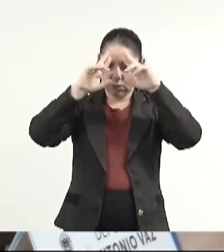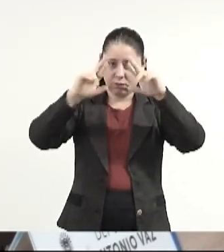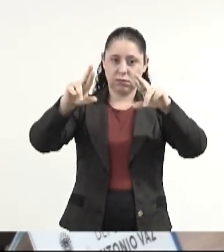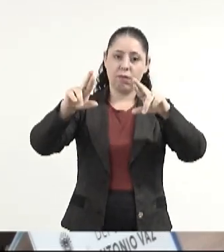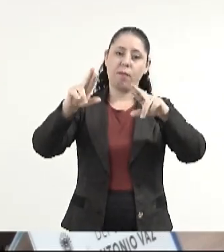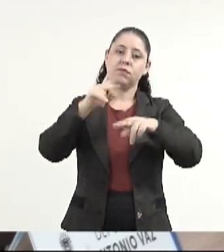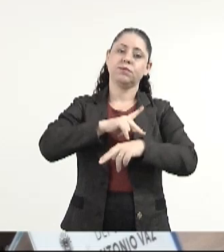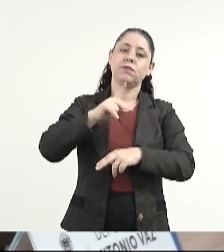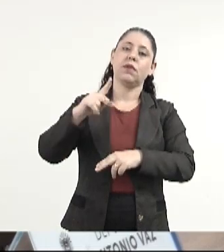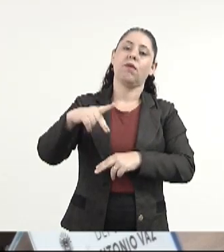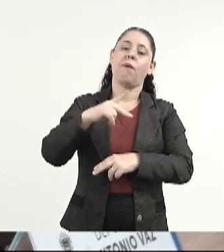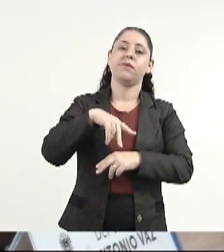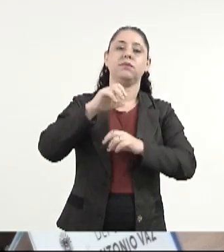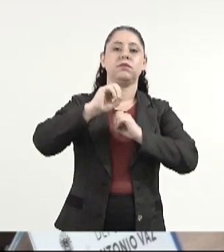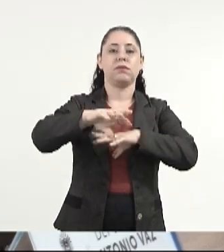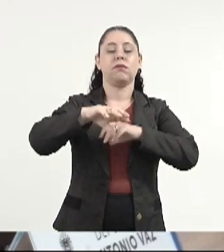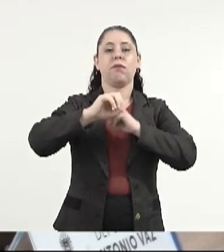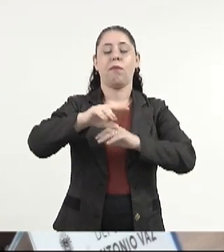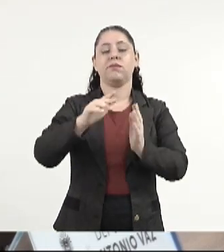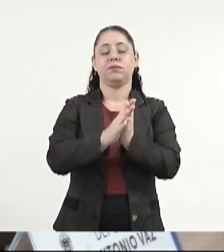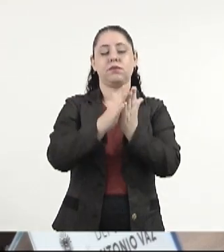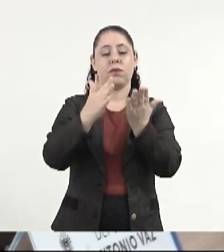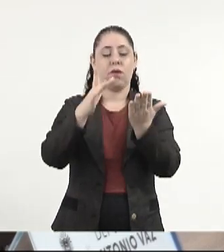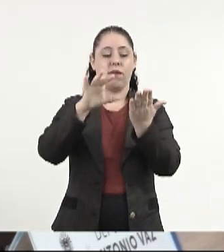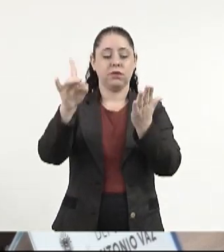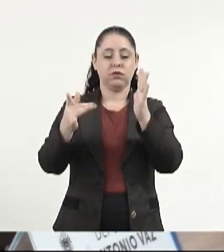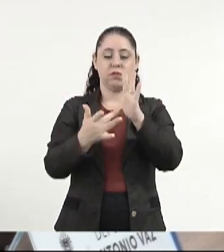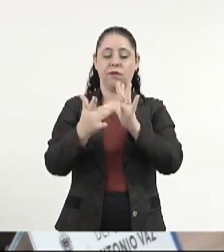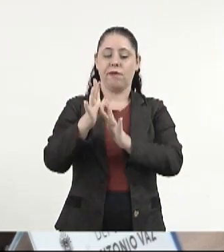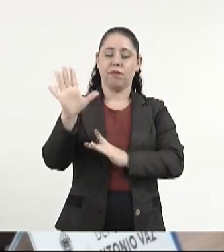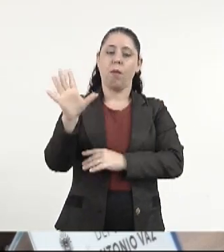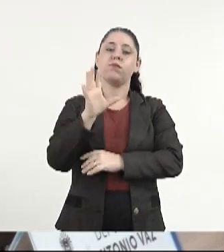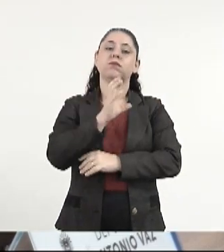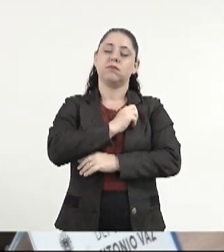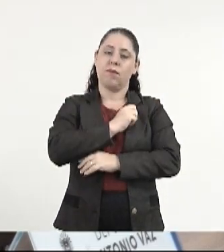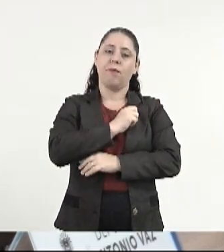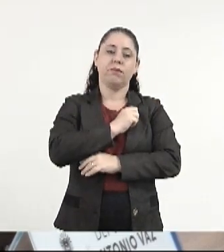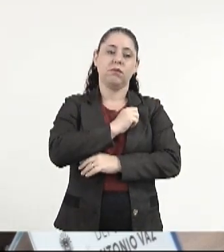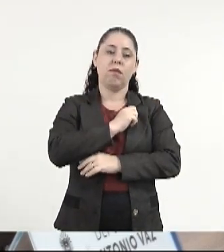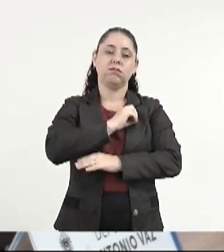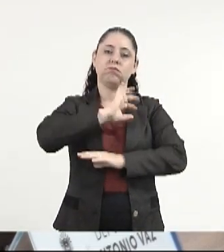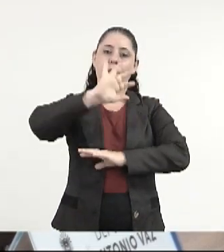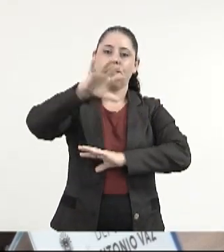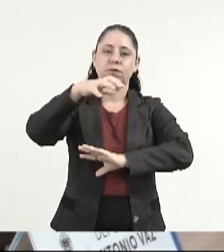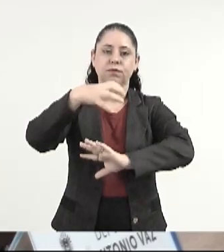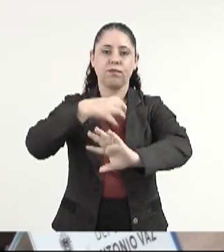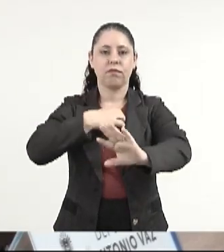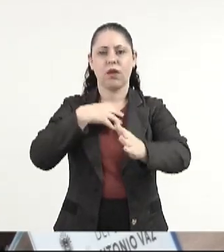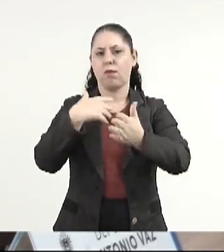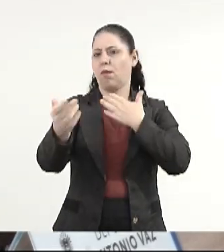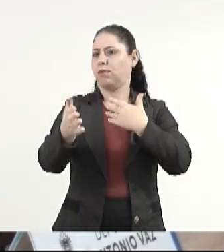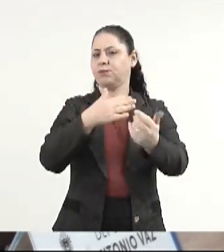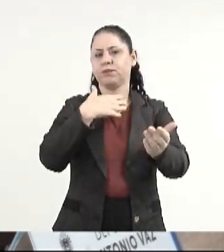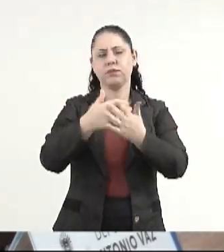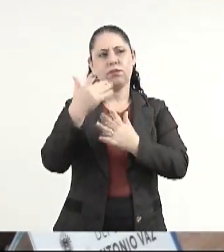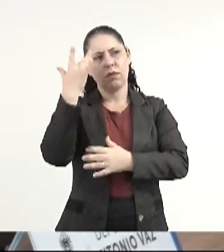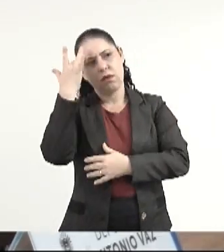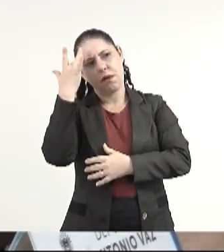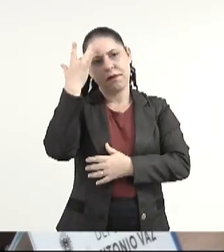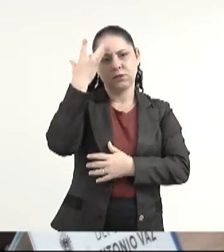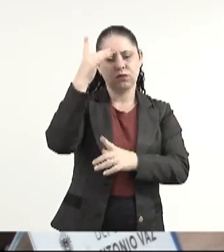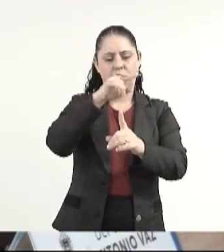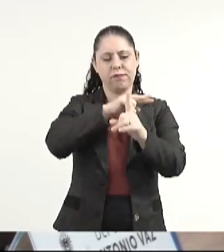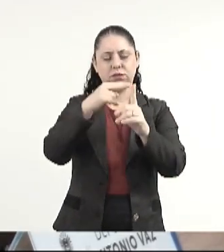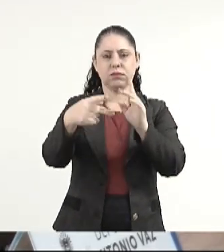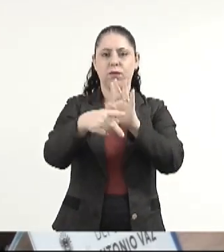respeitar o professor, porque o ensinamento da Bíblia do Senhor Jesus é o amor, né, para com as pessoas, independentemente do pensamento,